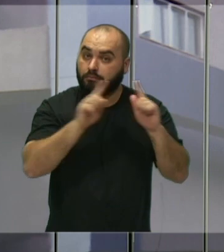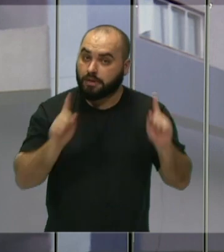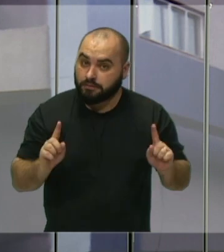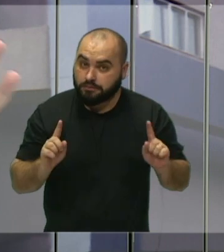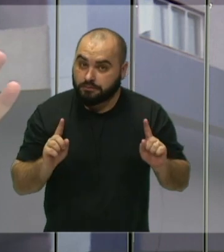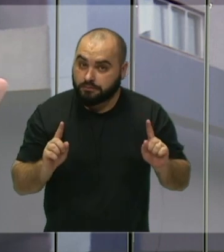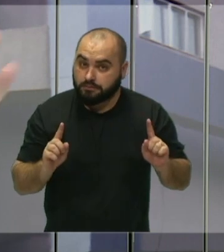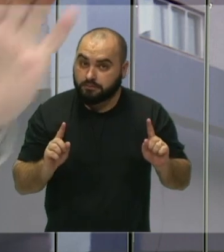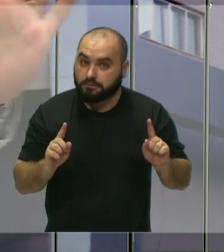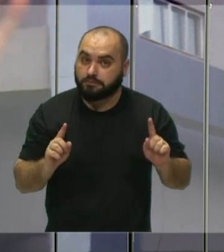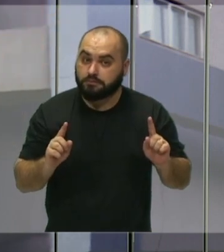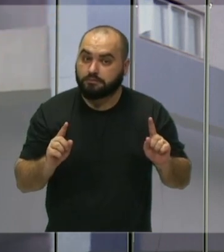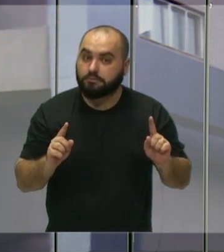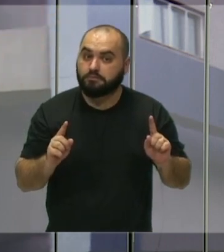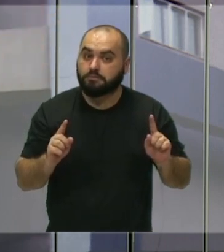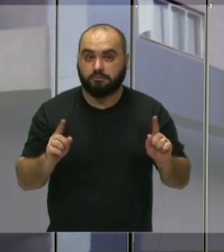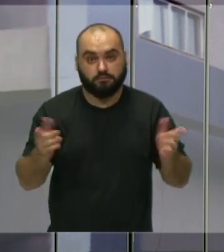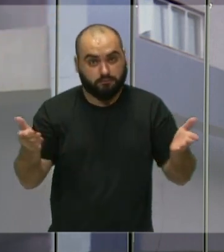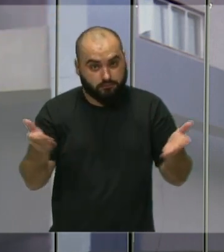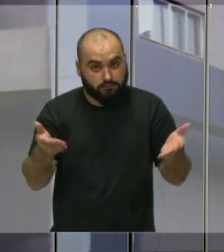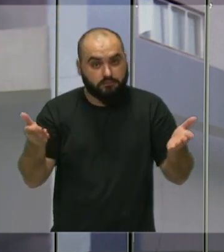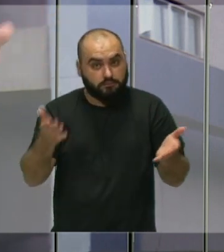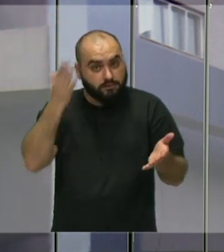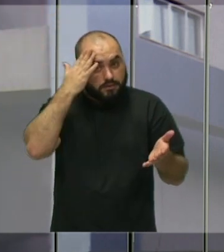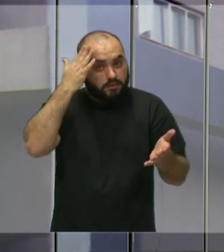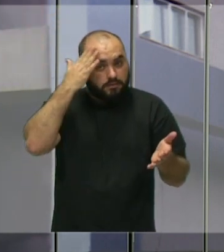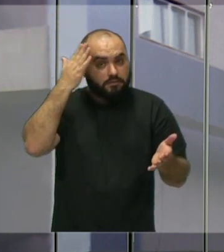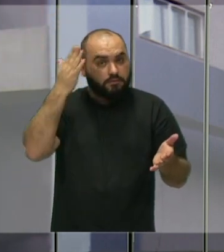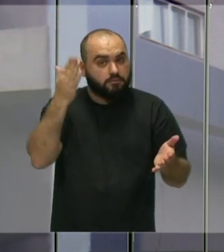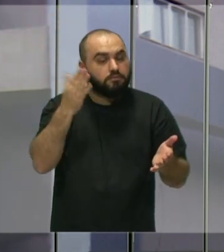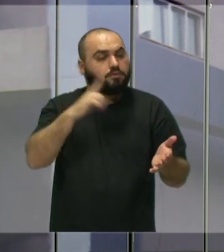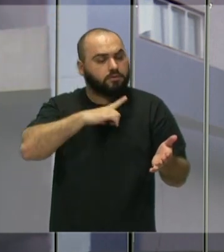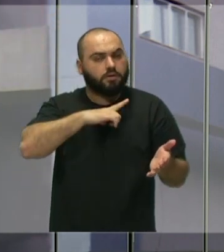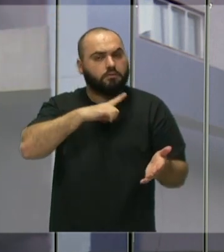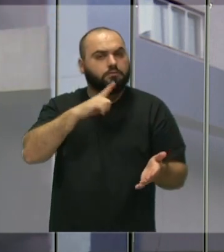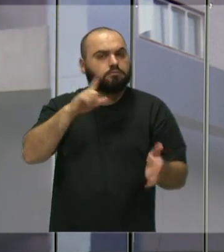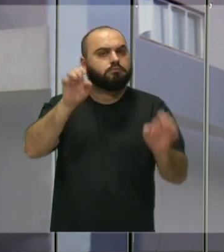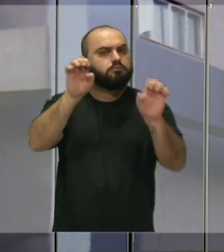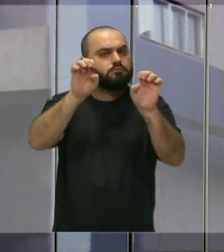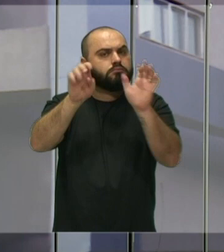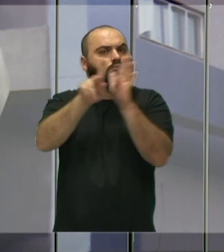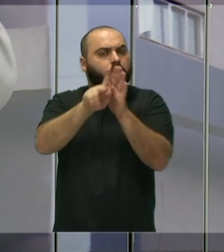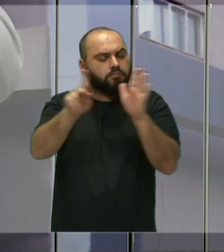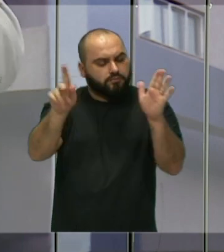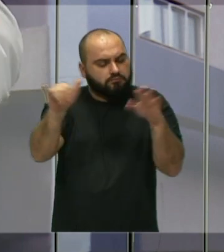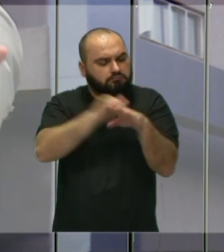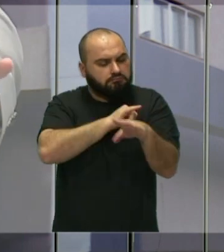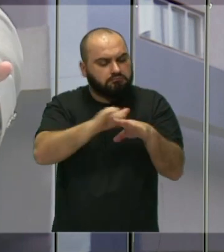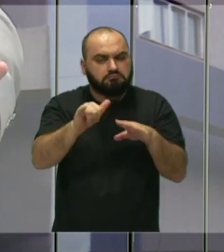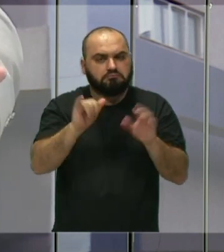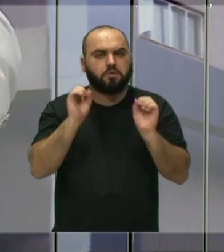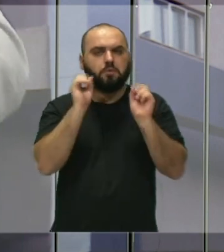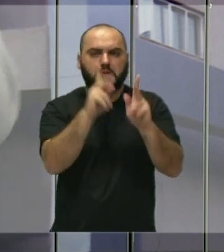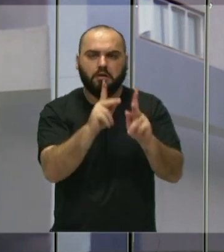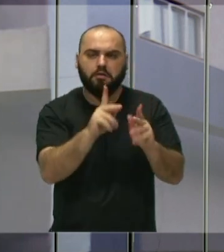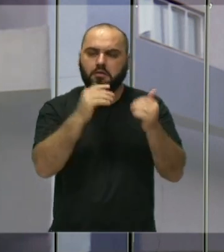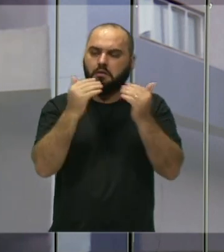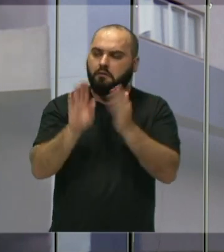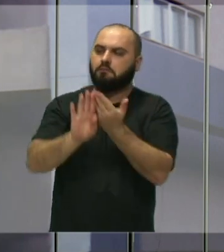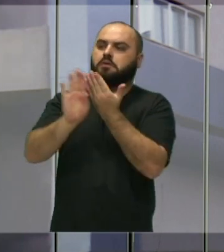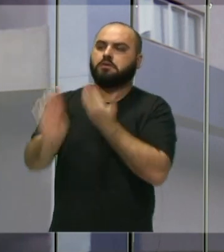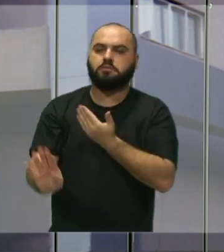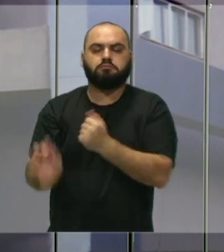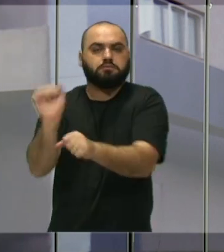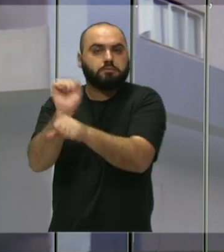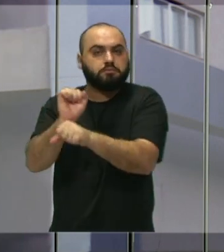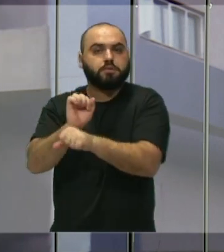agora, mesmo, é antes tarde do que nunca, né, aquele ditado, tomou as medidas que eu acho necessárias, afastou, abriu um procedimento. Esperamos